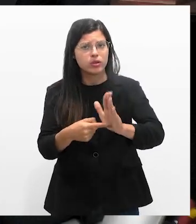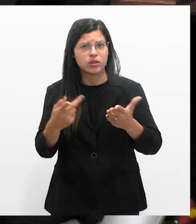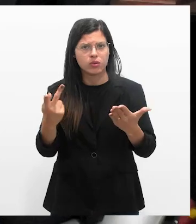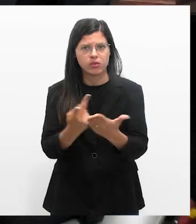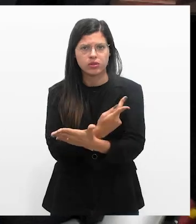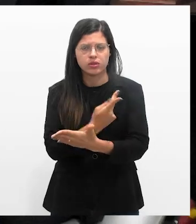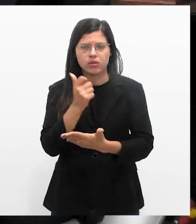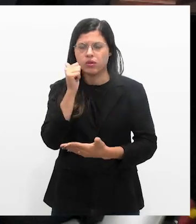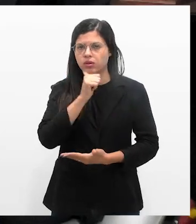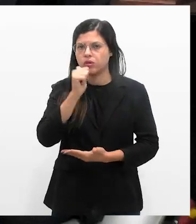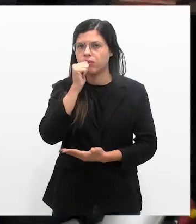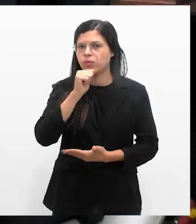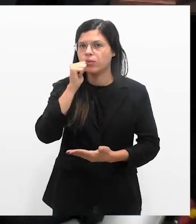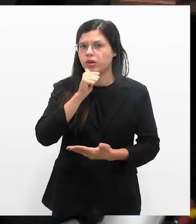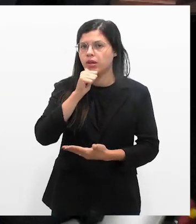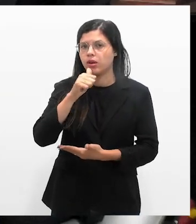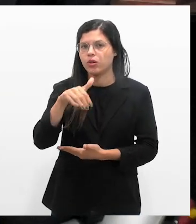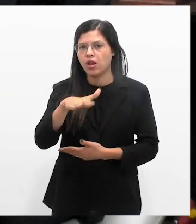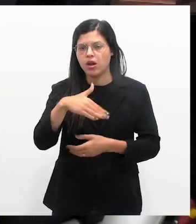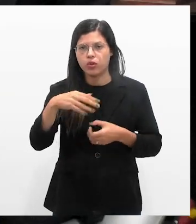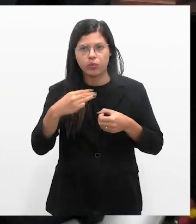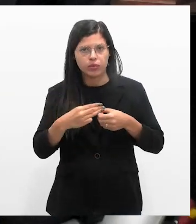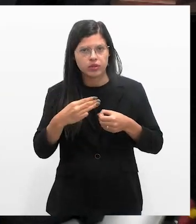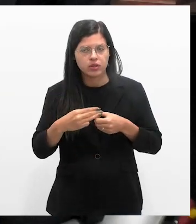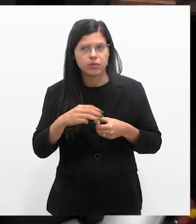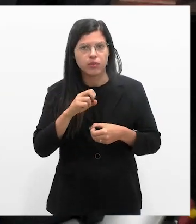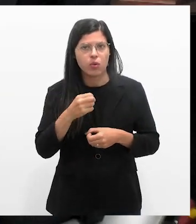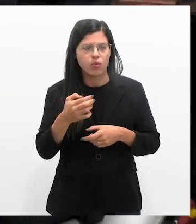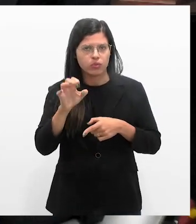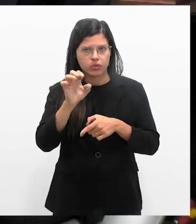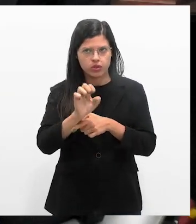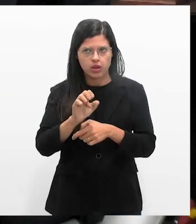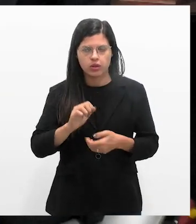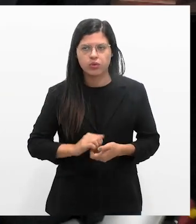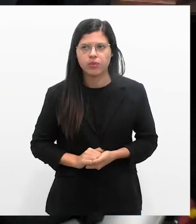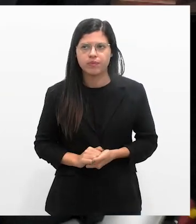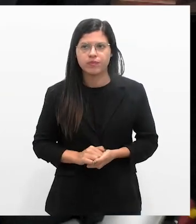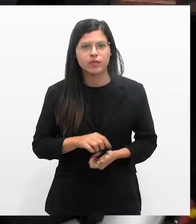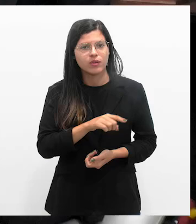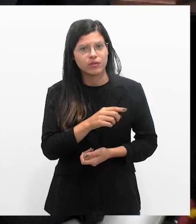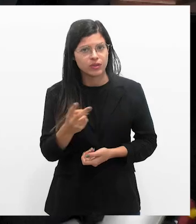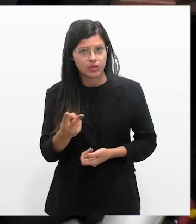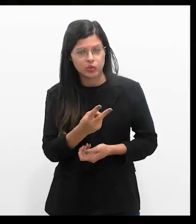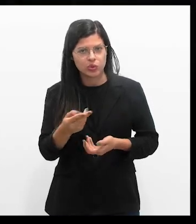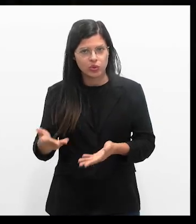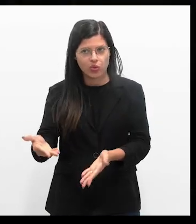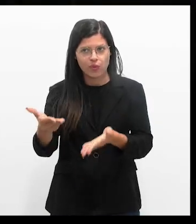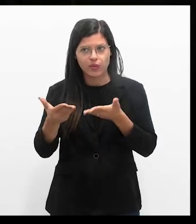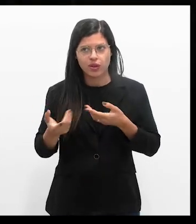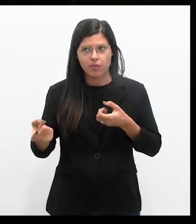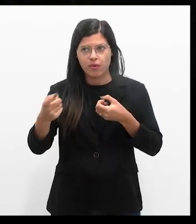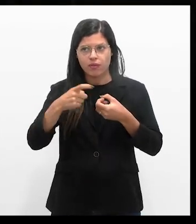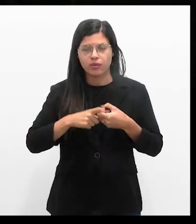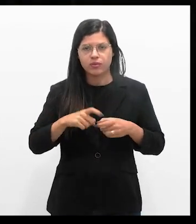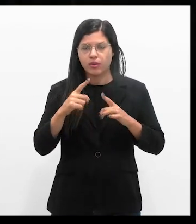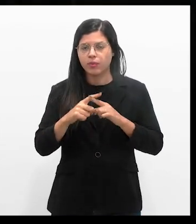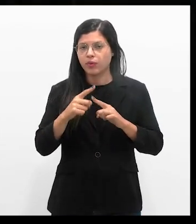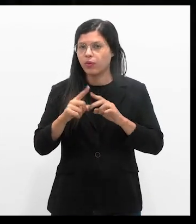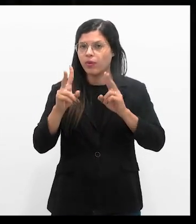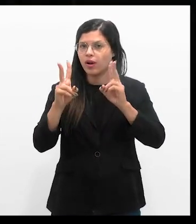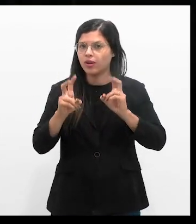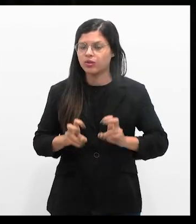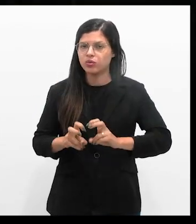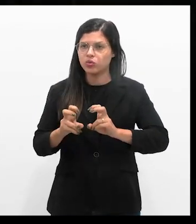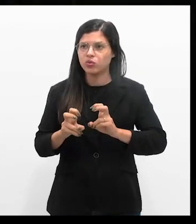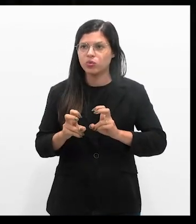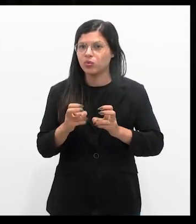dê luz ao que está acontecendo com aquelas mulheres, seja no município, seja no estado. Vocês estão super convidadas para voltarem aqui, porque